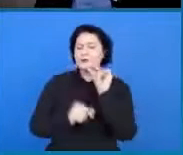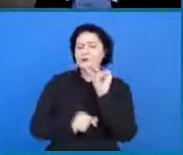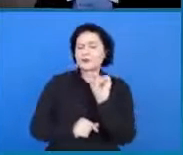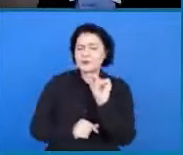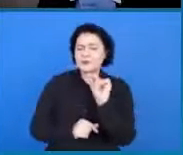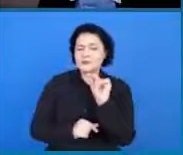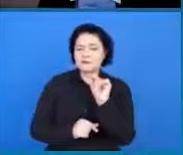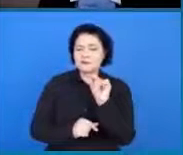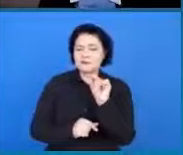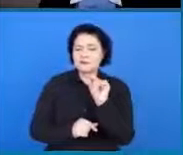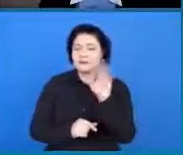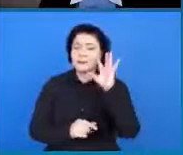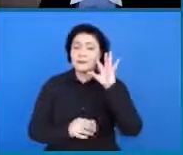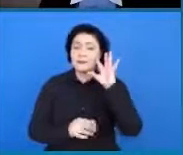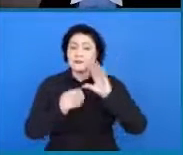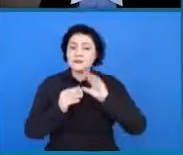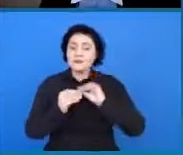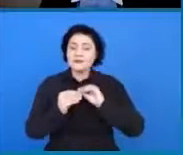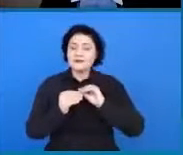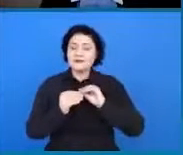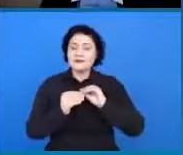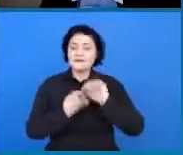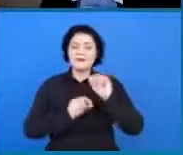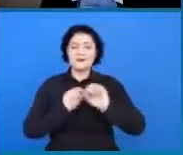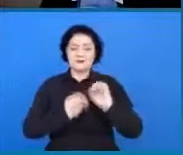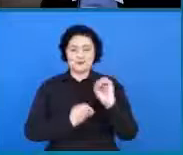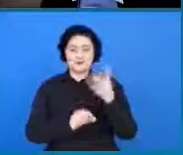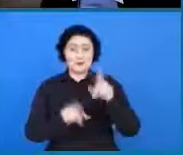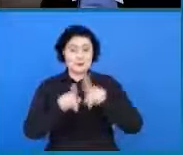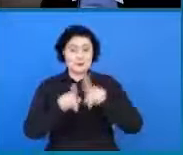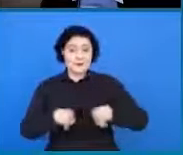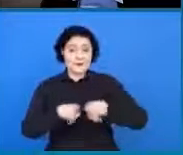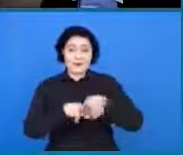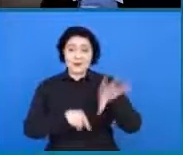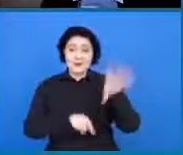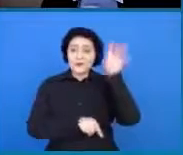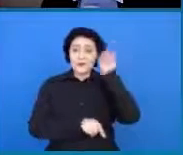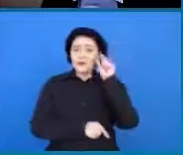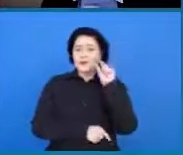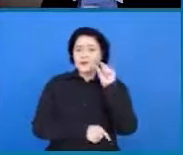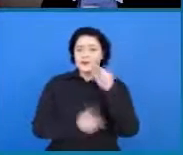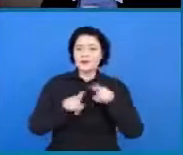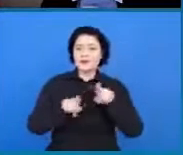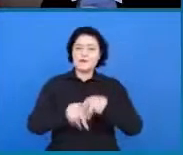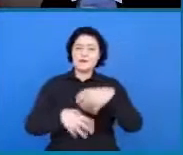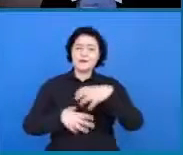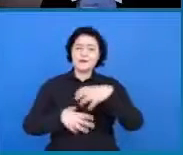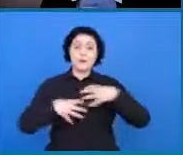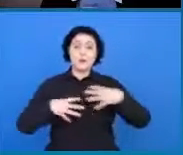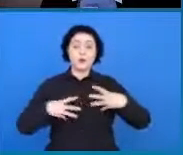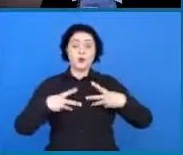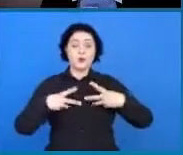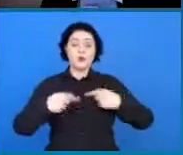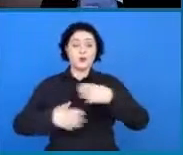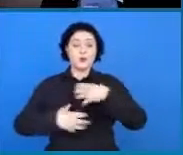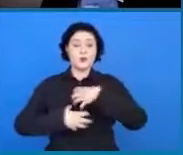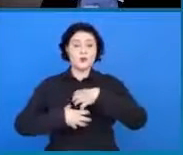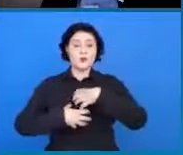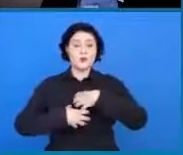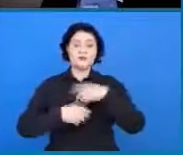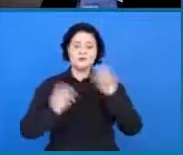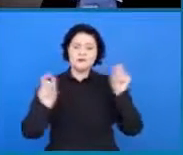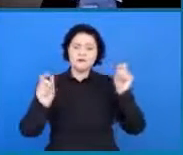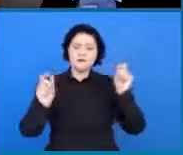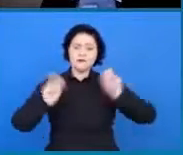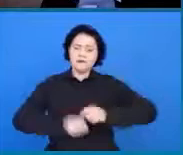atenção entendesse o recado mesmo ouvindo pouco mas sentindo tudo de modo que fosse